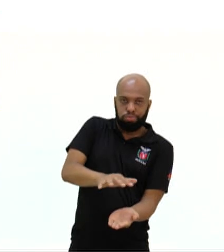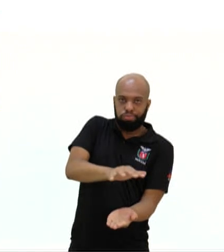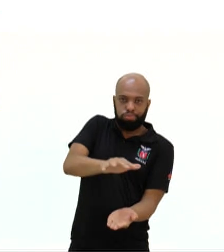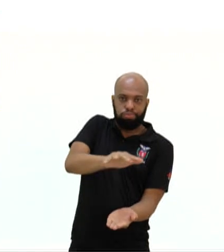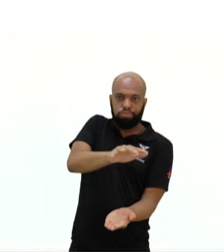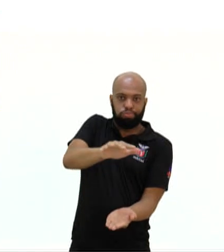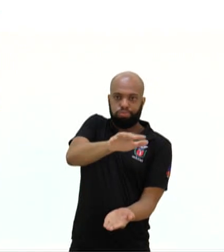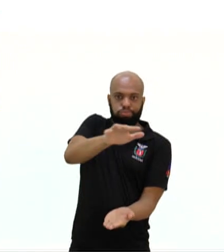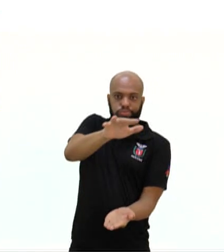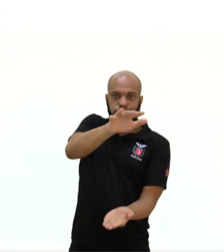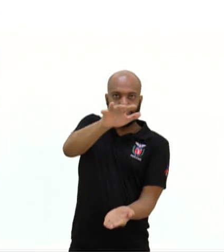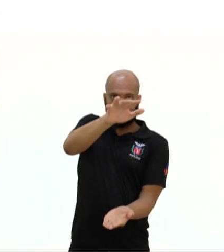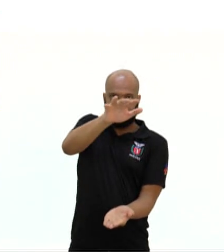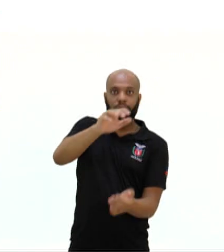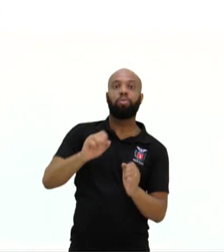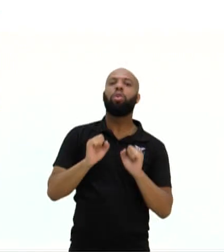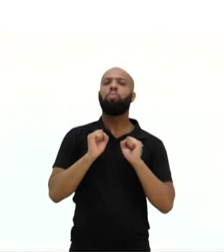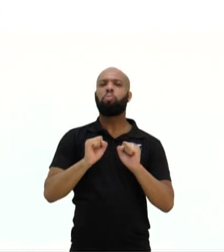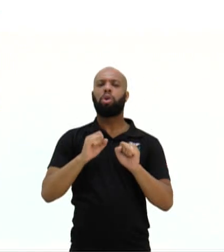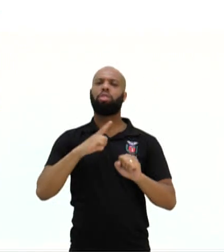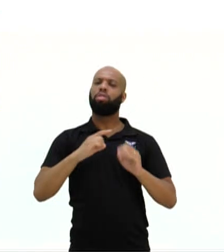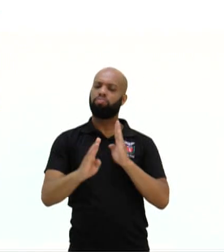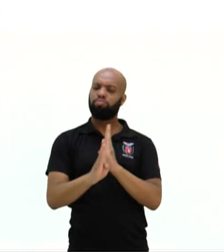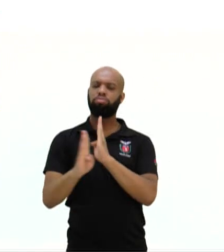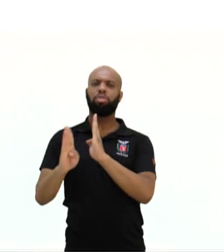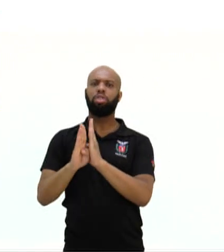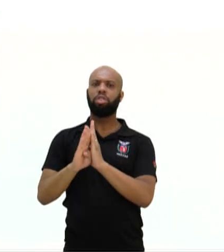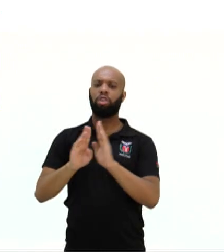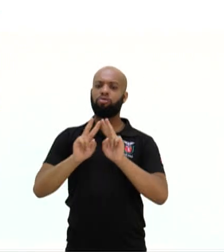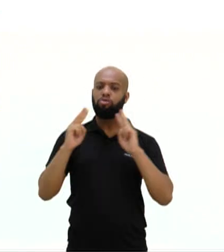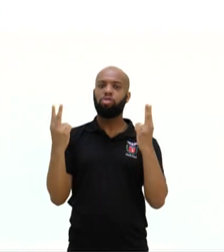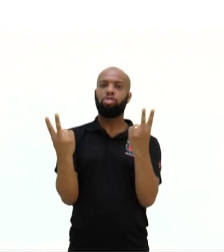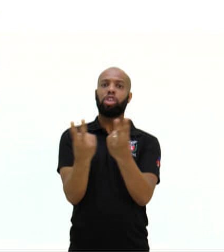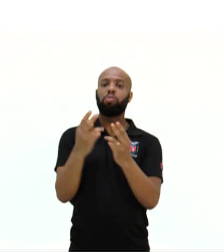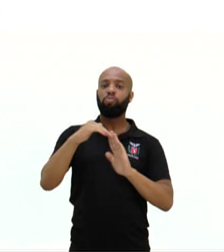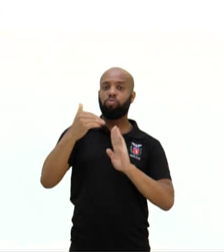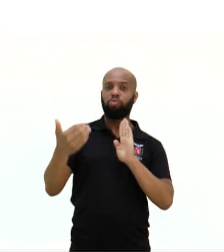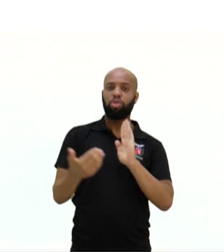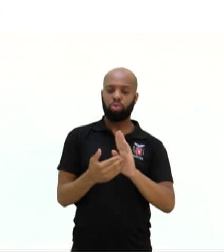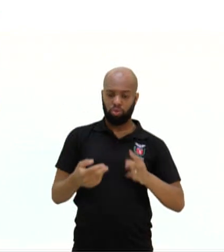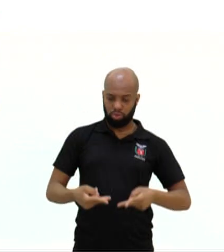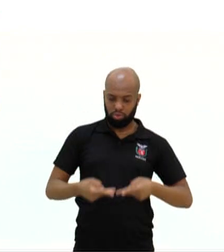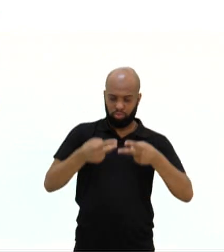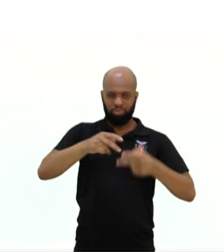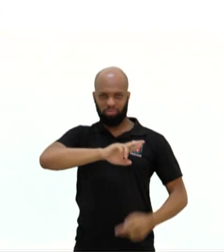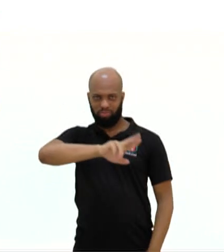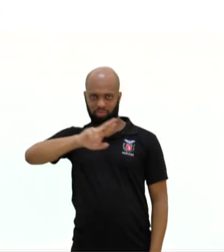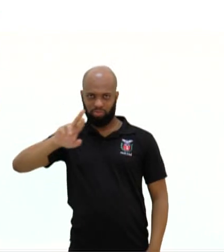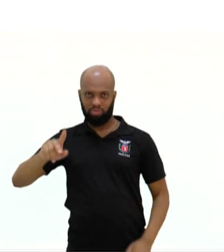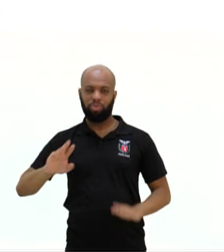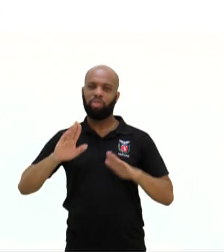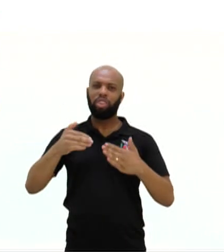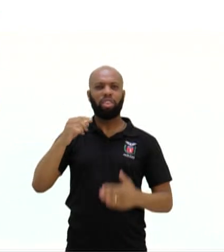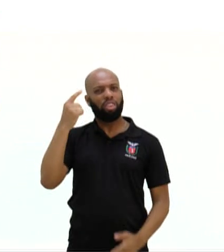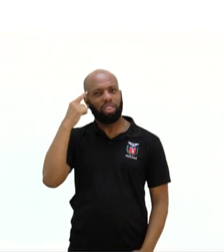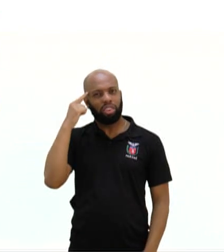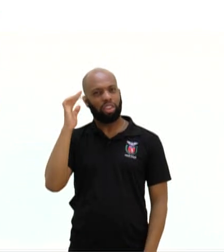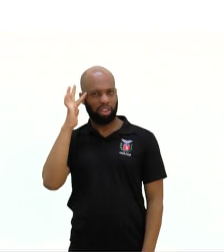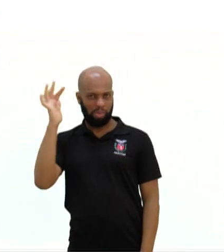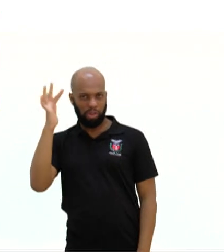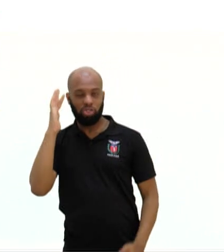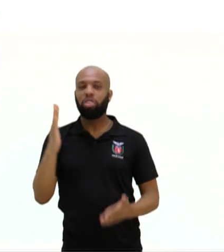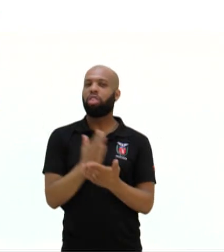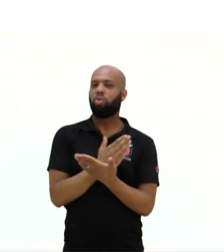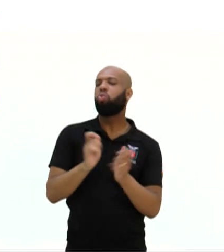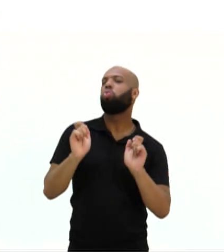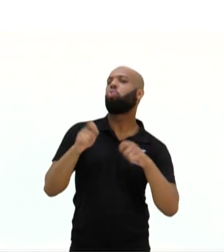sólido. Podemos encontrar o volume de todos os sólidos geométricos. Tenta imaginar alguns sólidos geométricos.